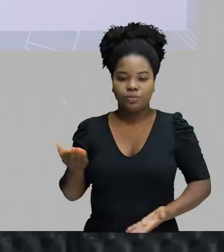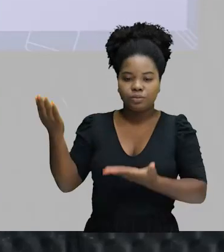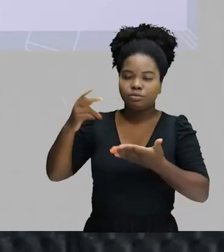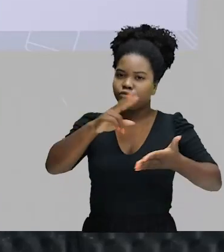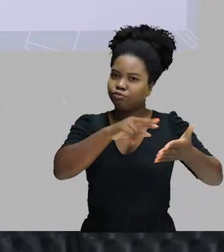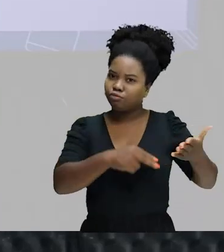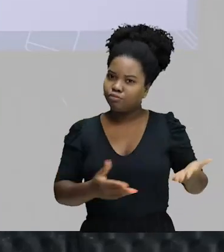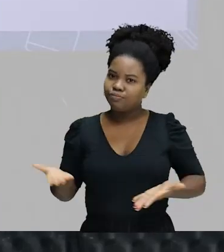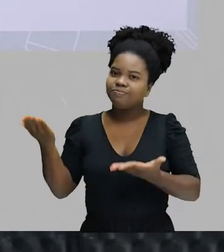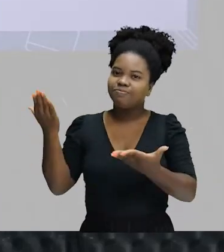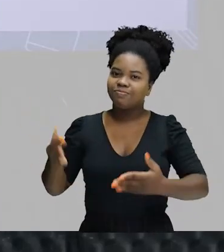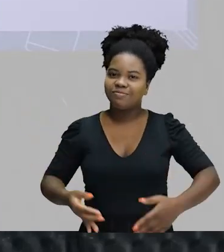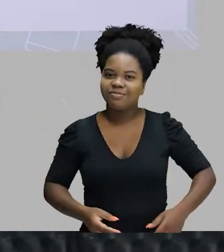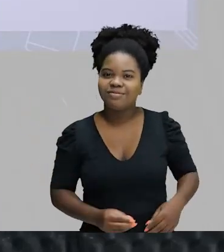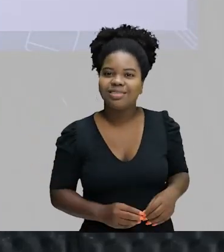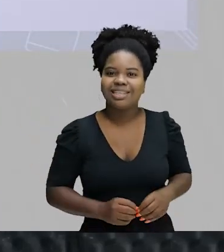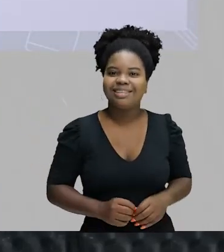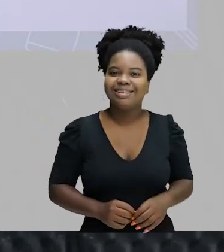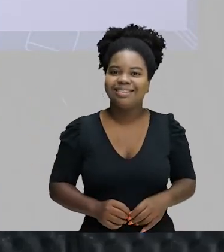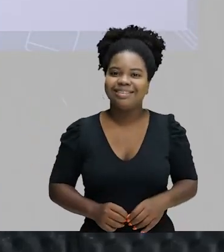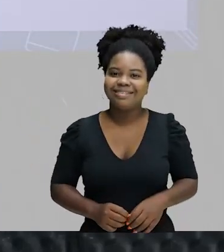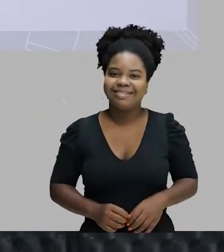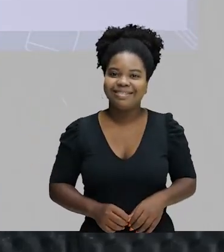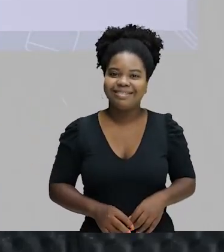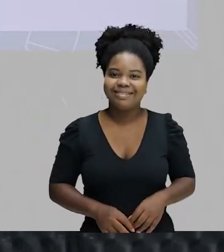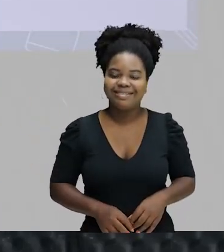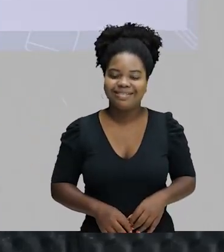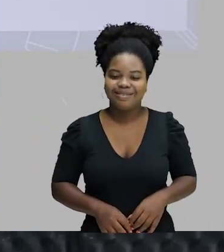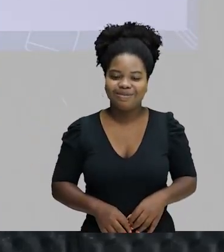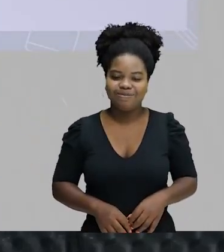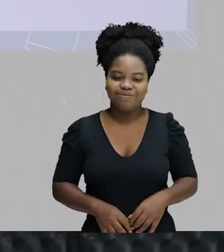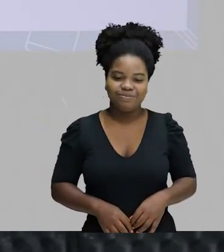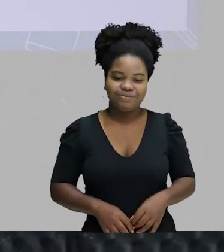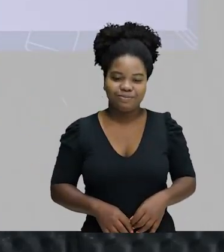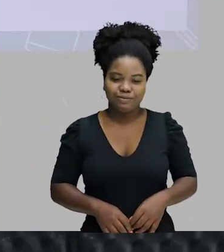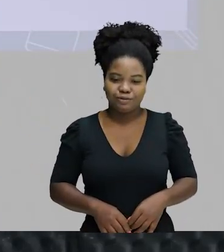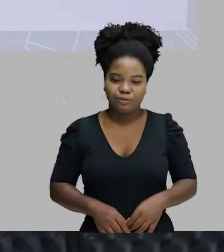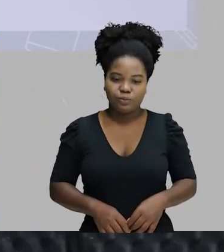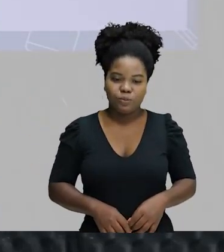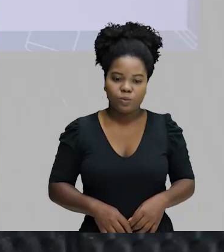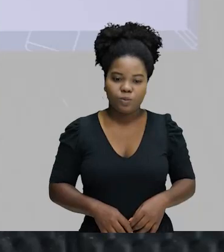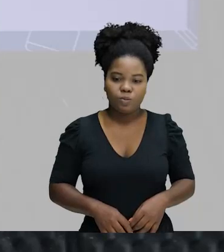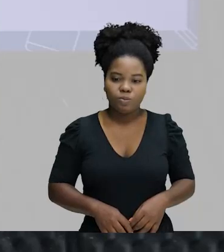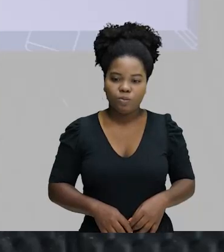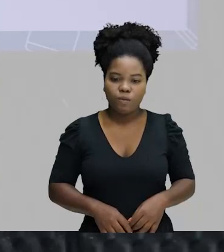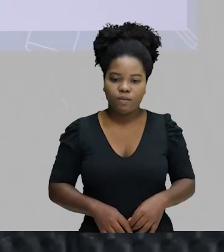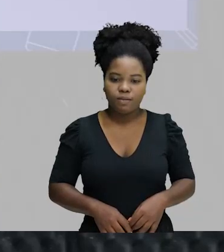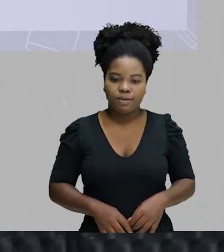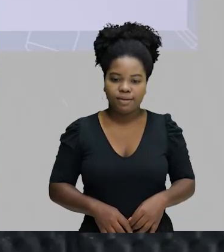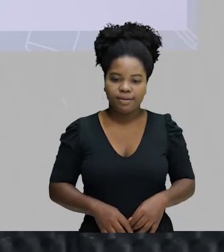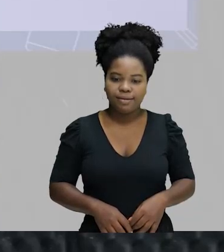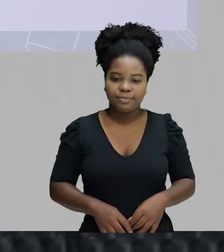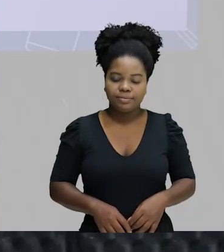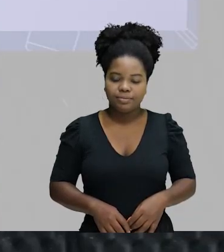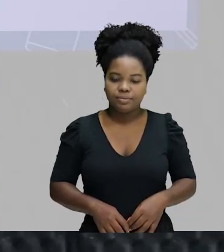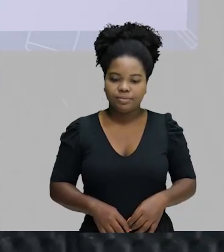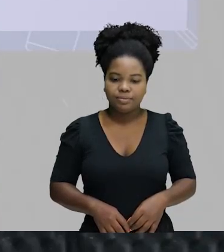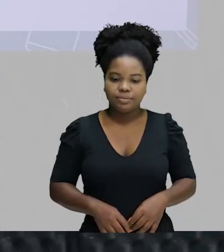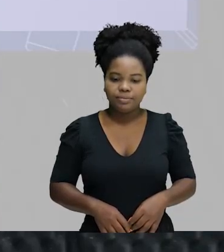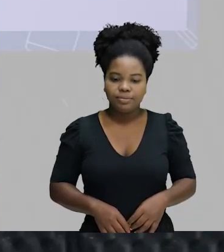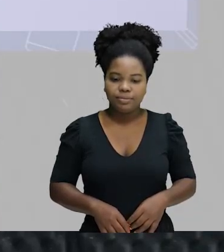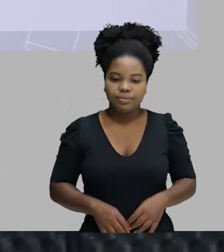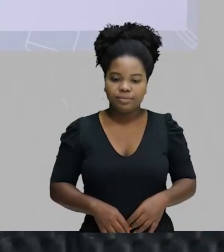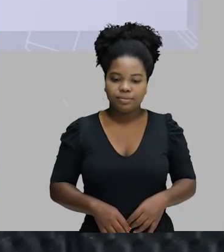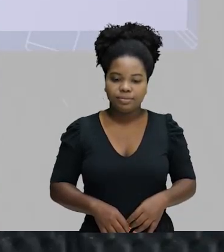polímeros sintéticos começaram a ser produzidos em fins do século XIX e tiveram um grande desenvolvimento no século